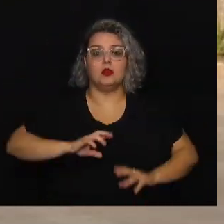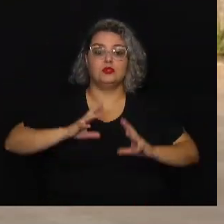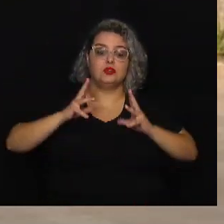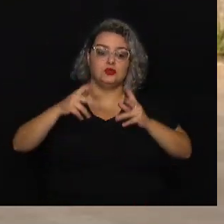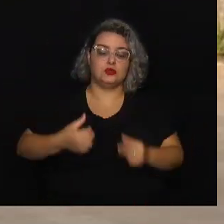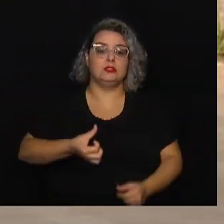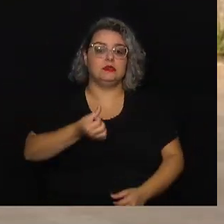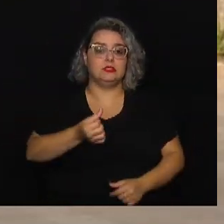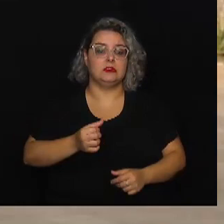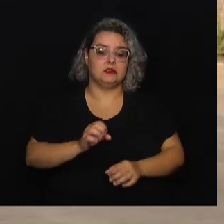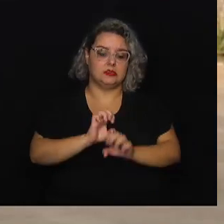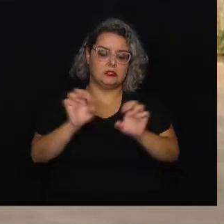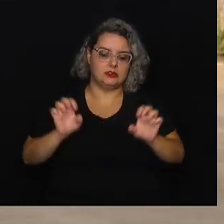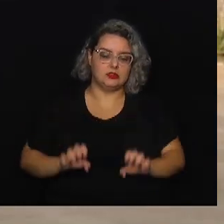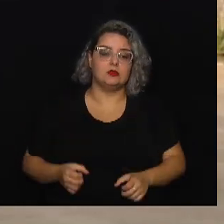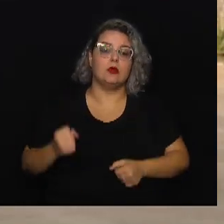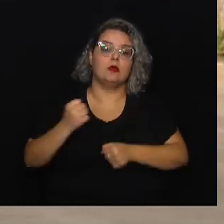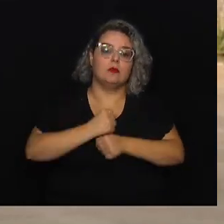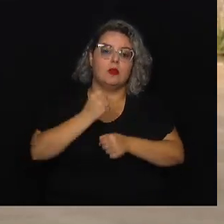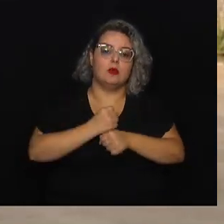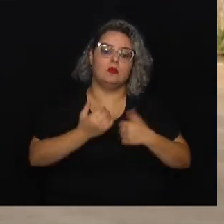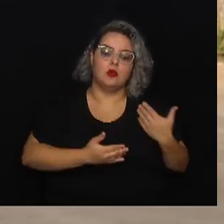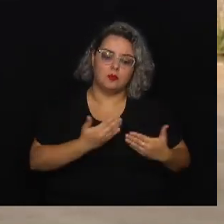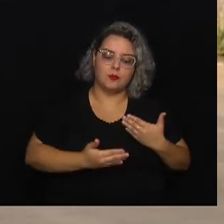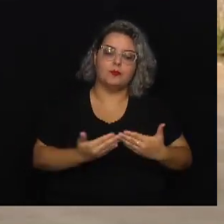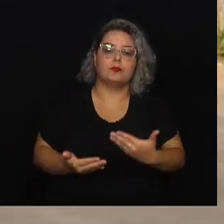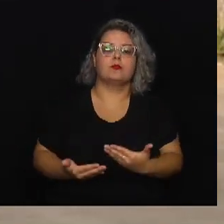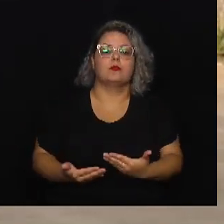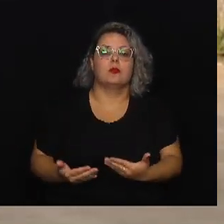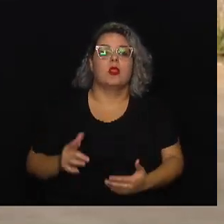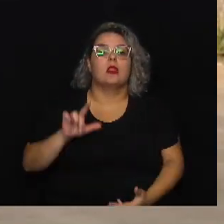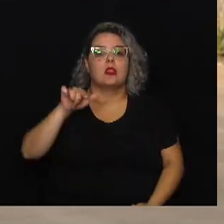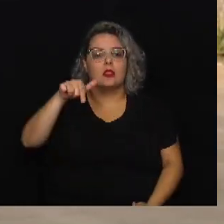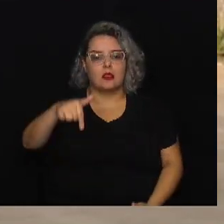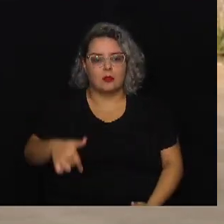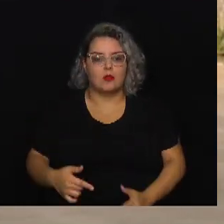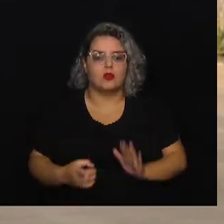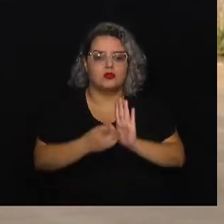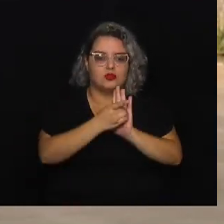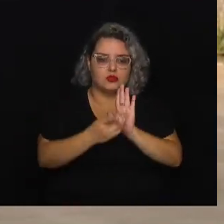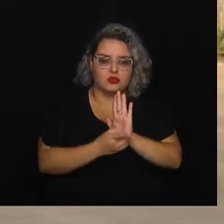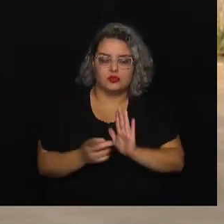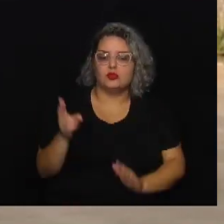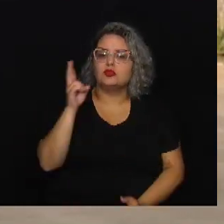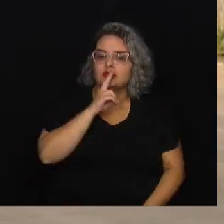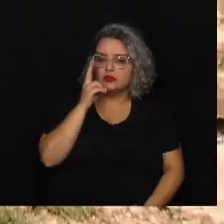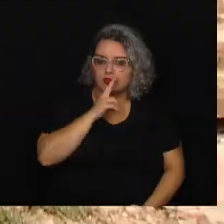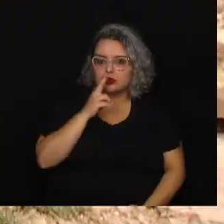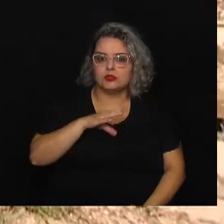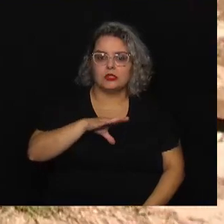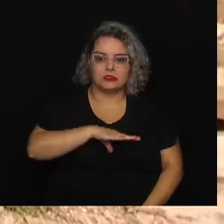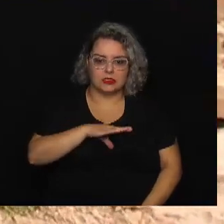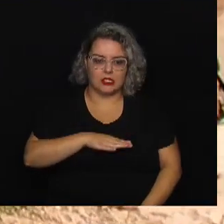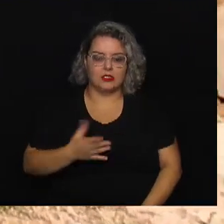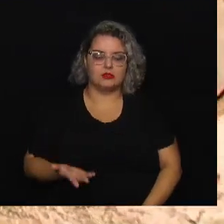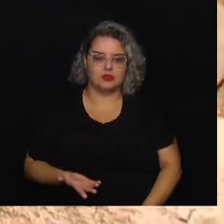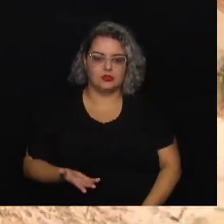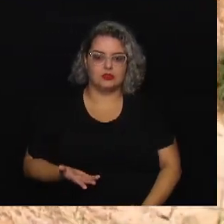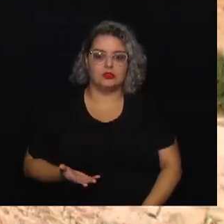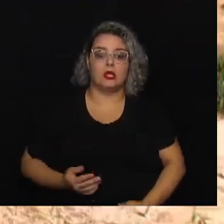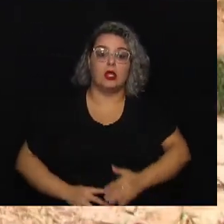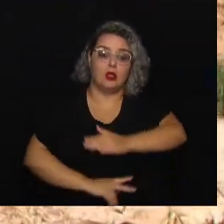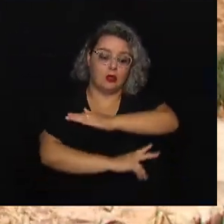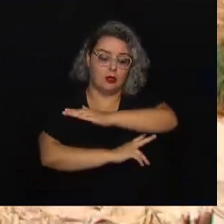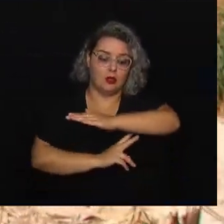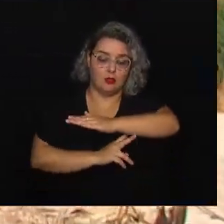que vão passar por obras nos próximos dias após o decreto emergencial na cidade. A ponte metálica